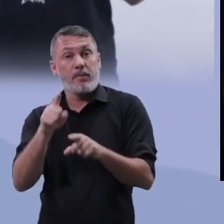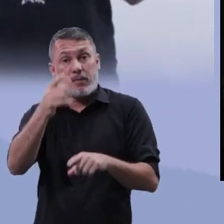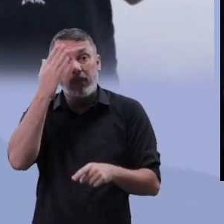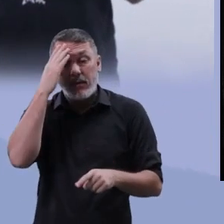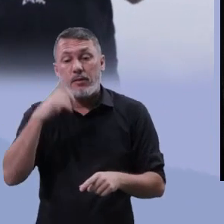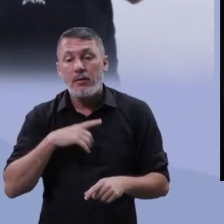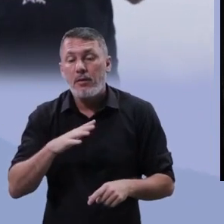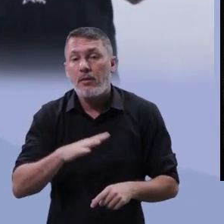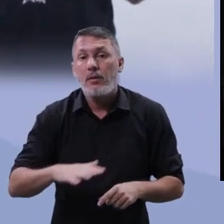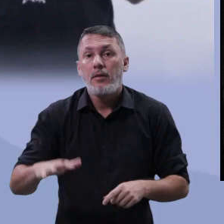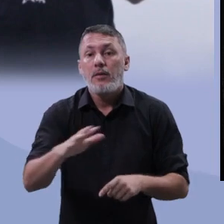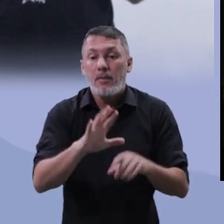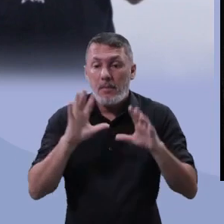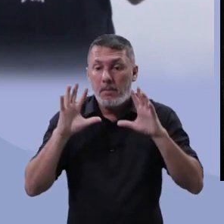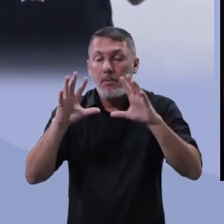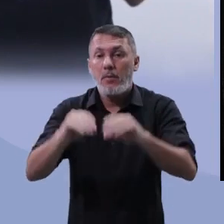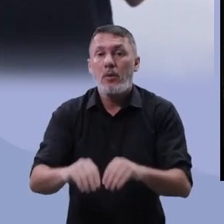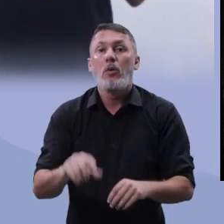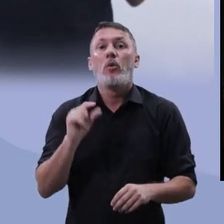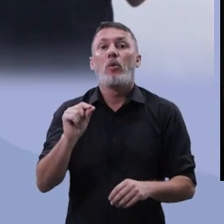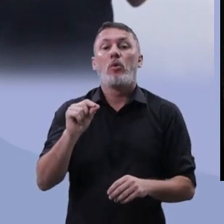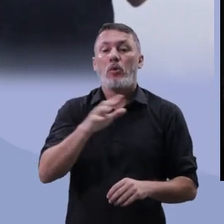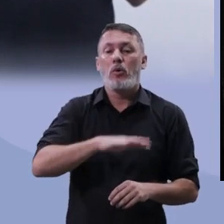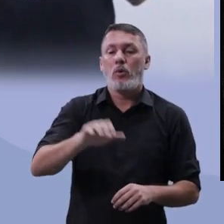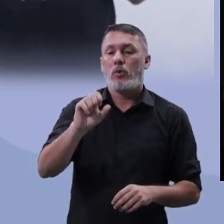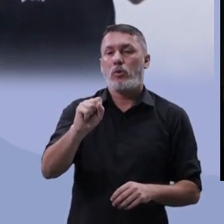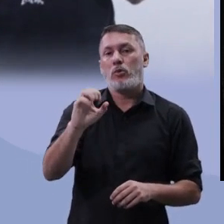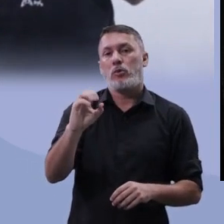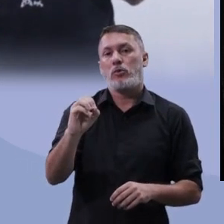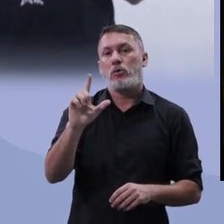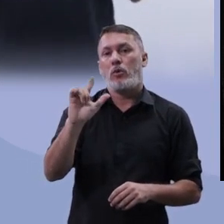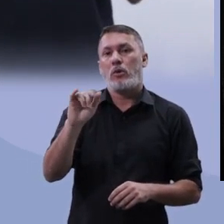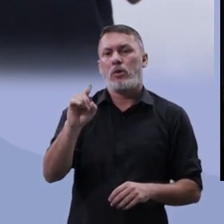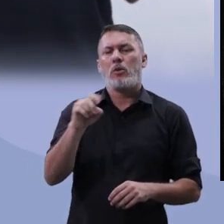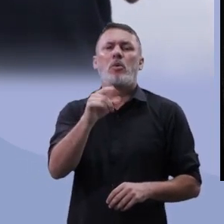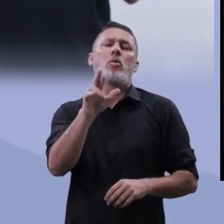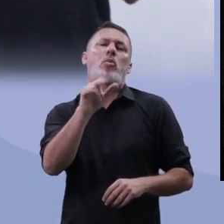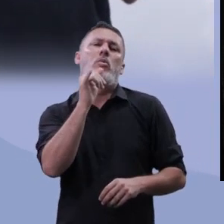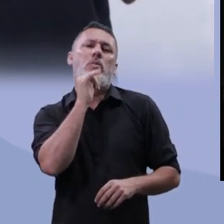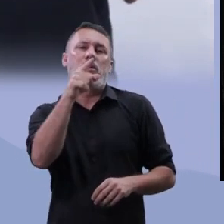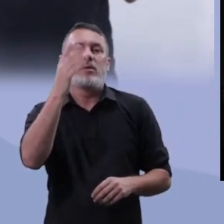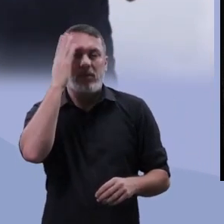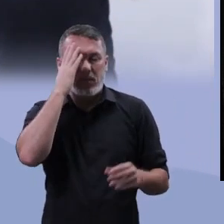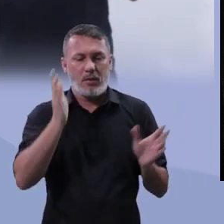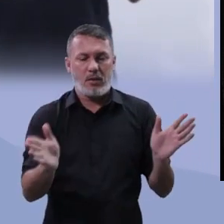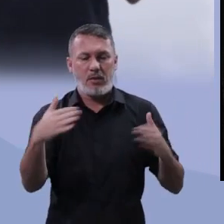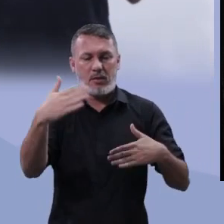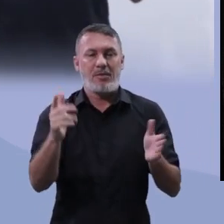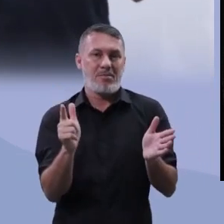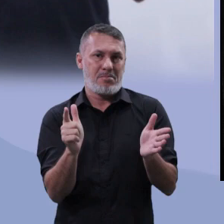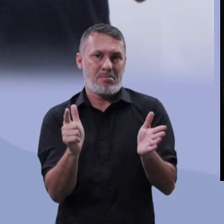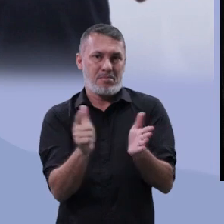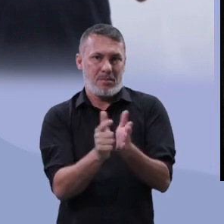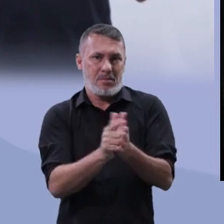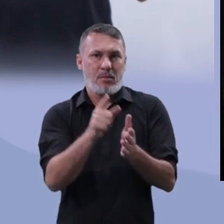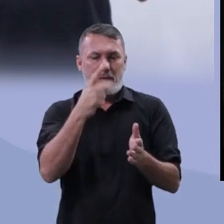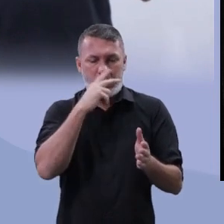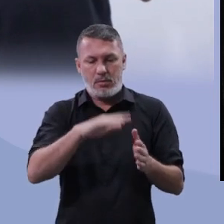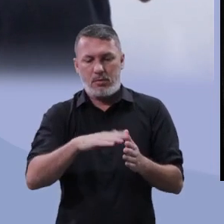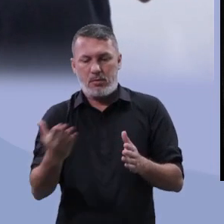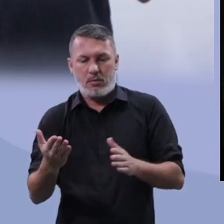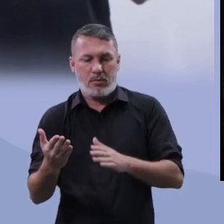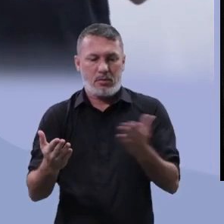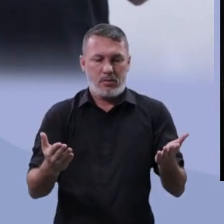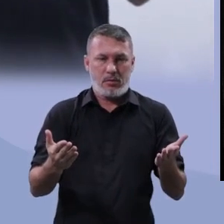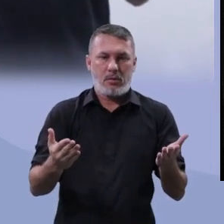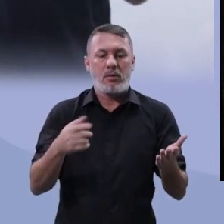um sólido. O Enem gosta muito de questões de planificação de sólido. É como se você pegasse uma caixinha de papelão e abrisse